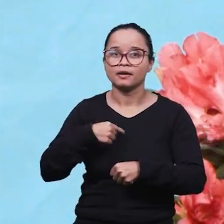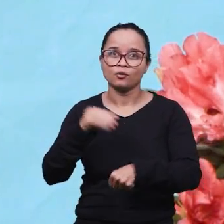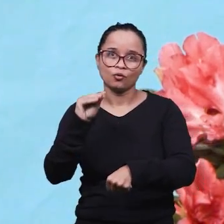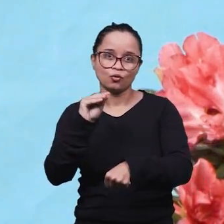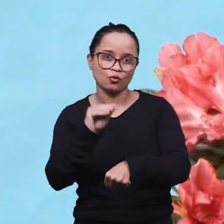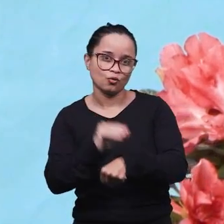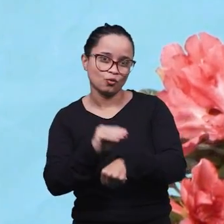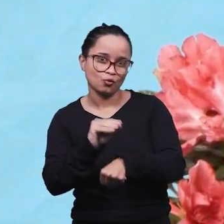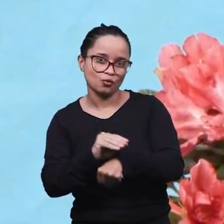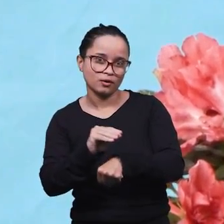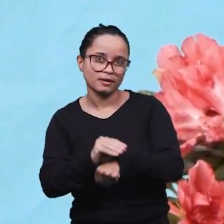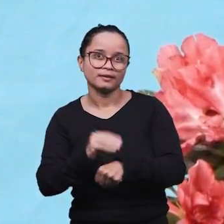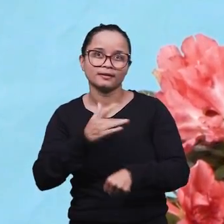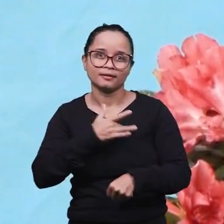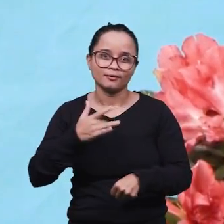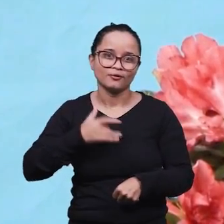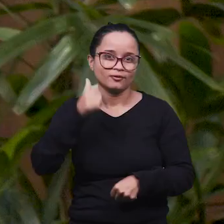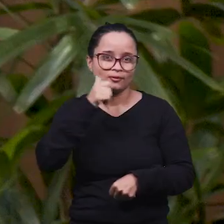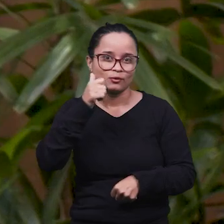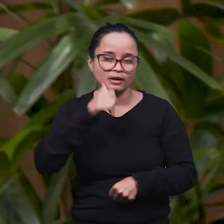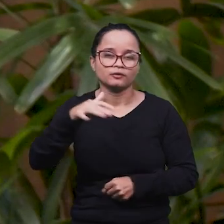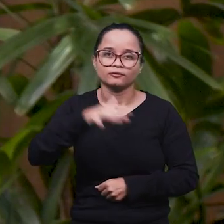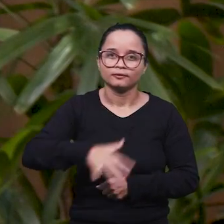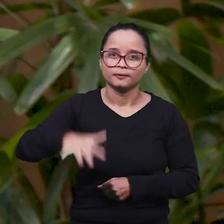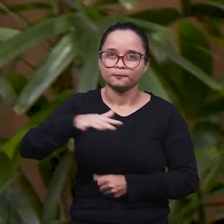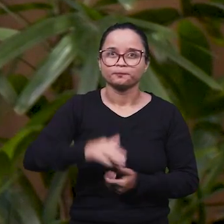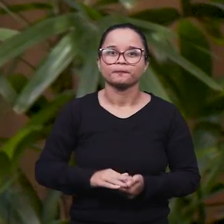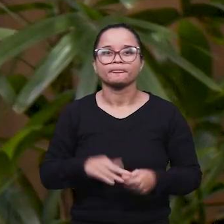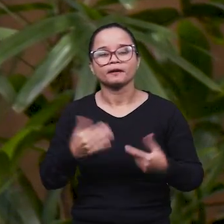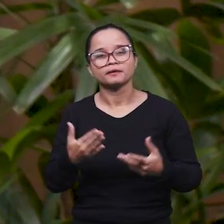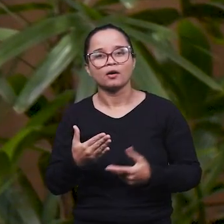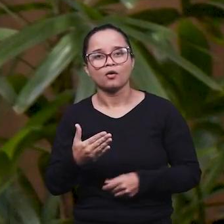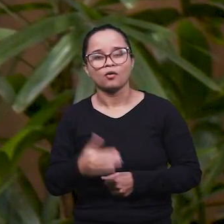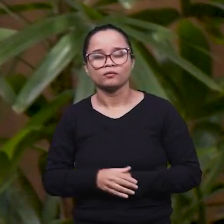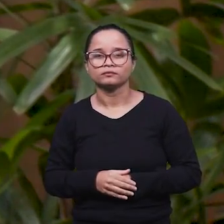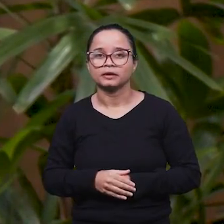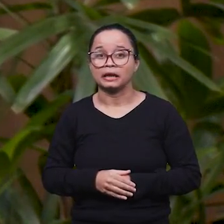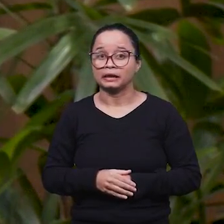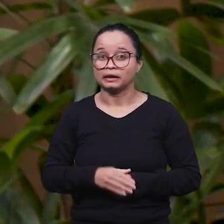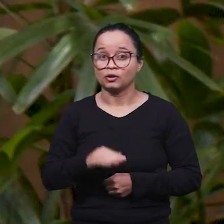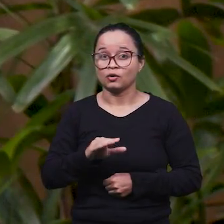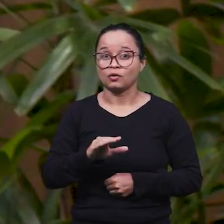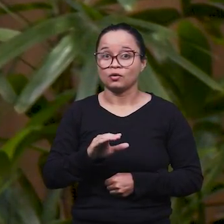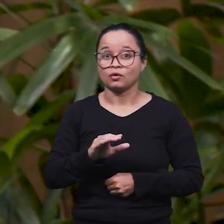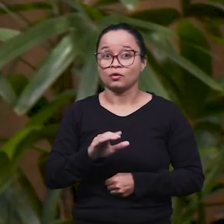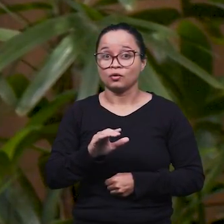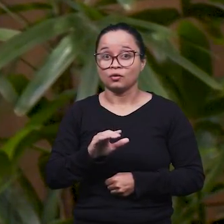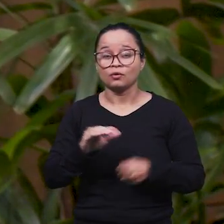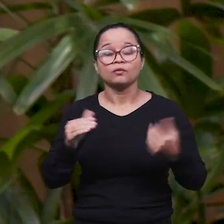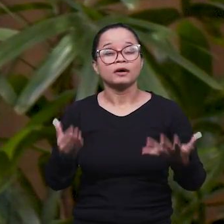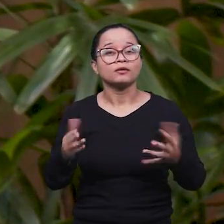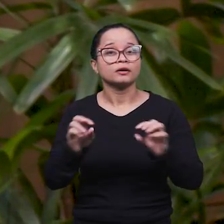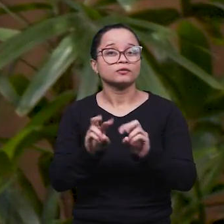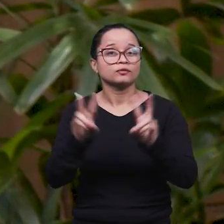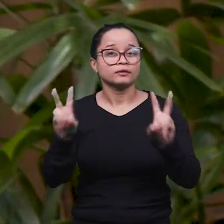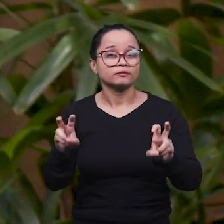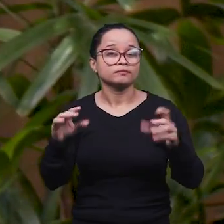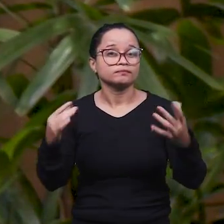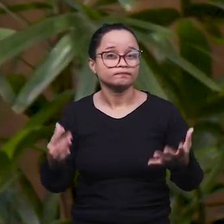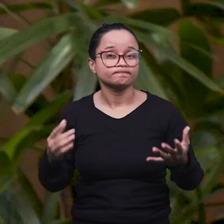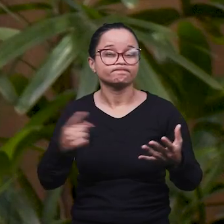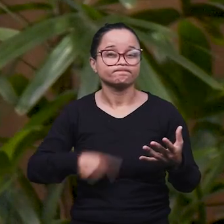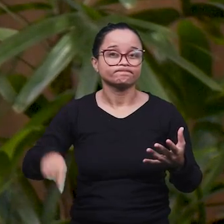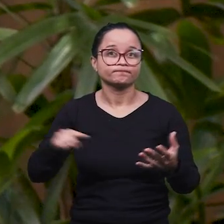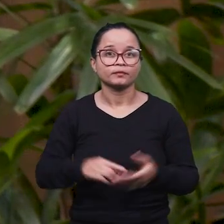mulher de forma integral. Verdade. Doutora Luana, para a gente iniciar, né, aqui o nosso tema, é importante dizer